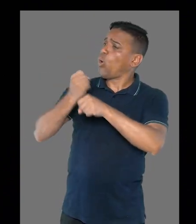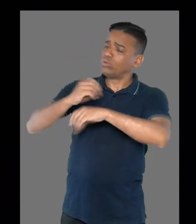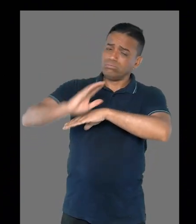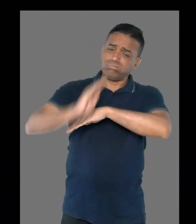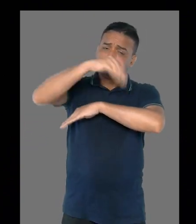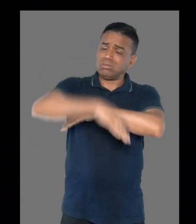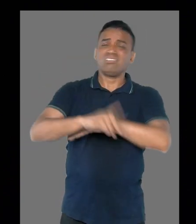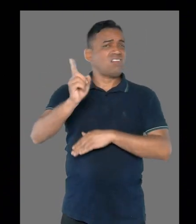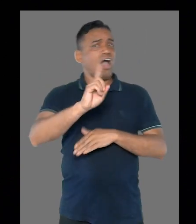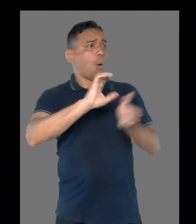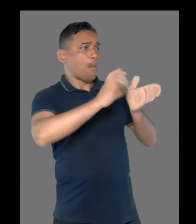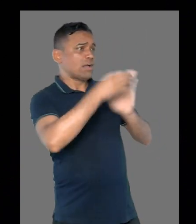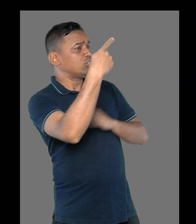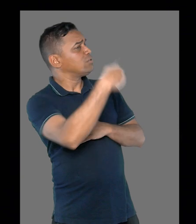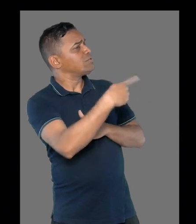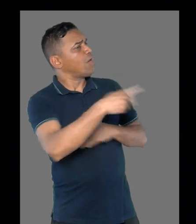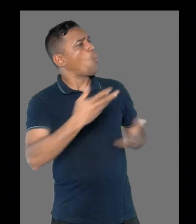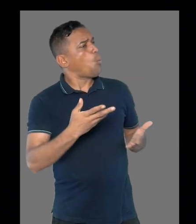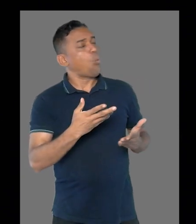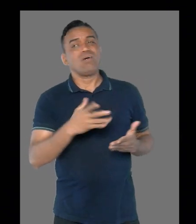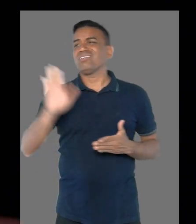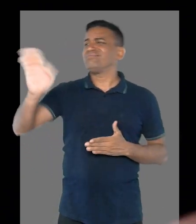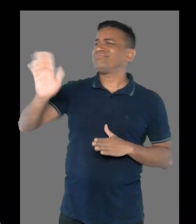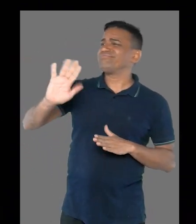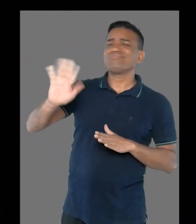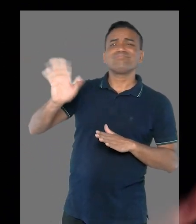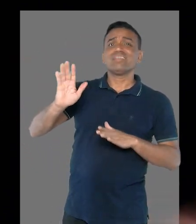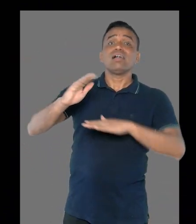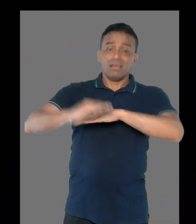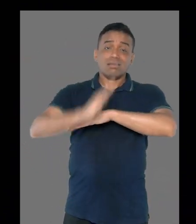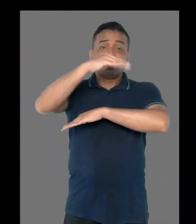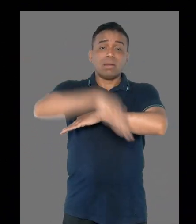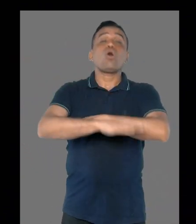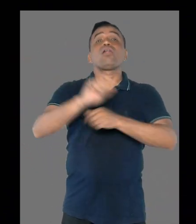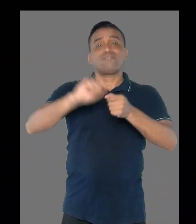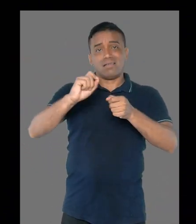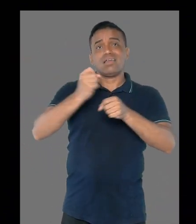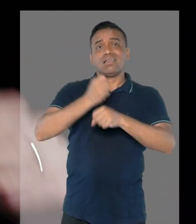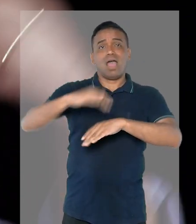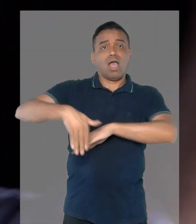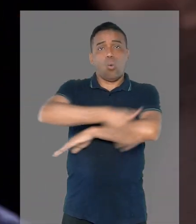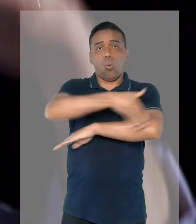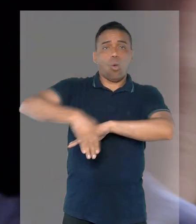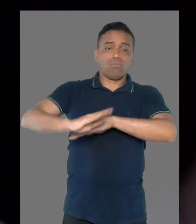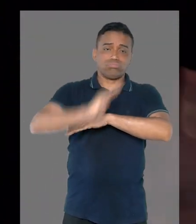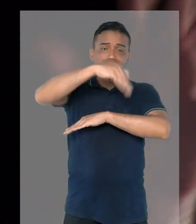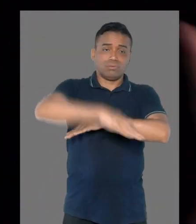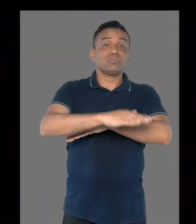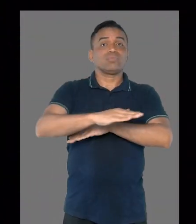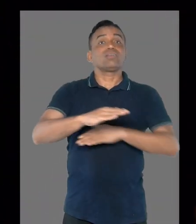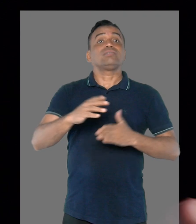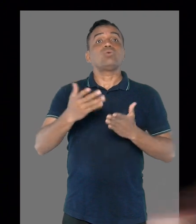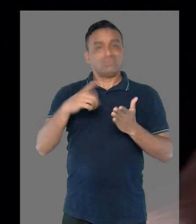Aí o cara do outro partido, não, mas o seu partido? E o cara falou, gente, tem que colocar um quebra-mola. Assim. Tem a